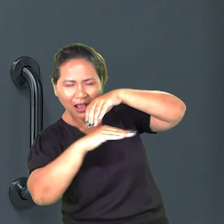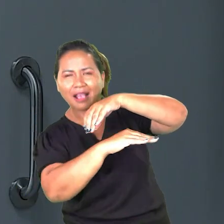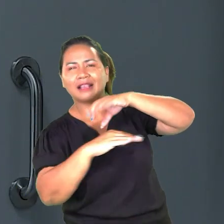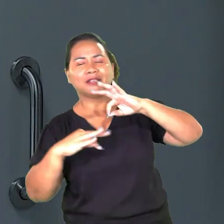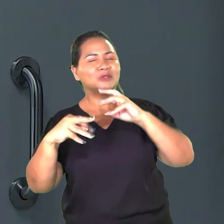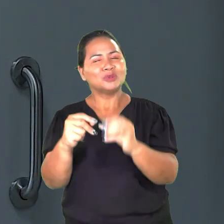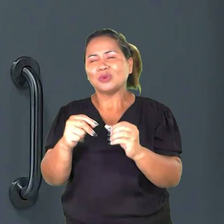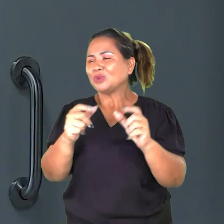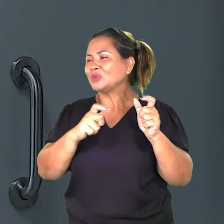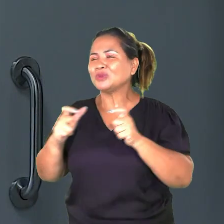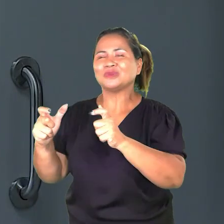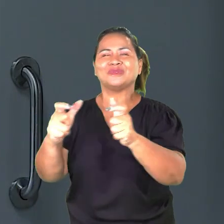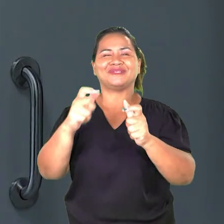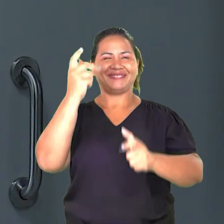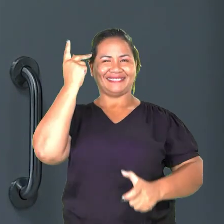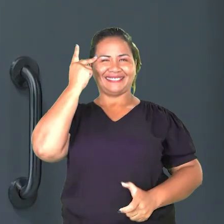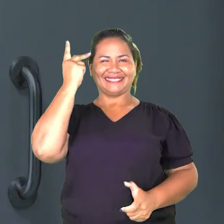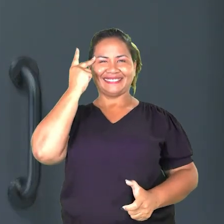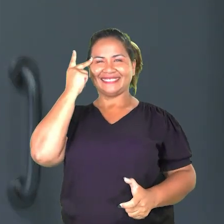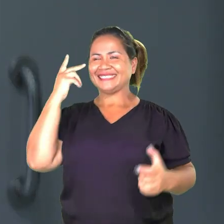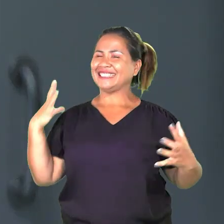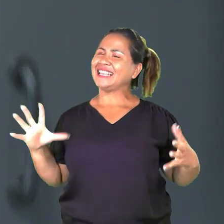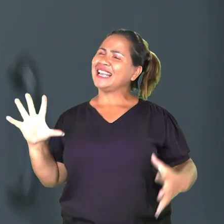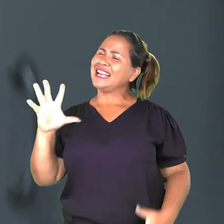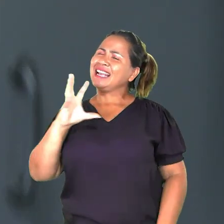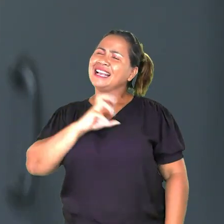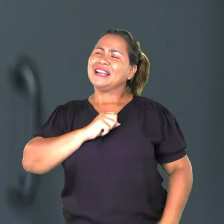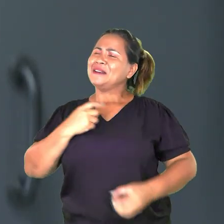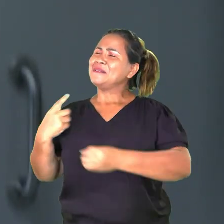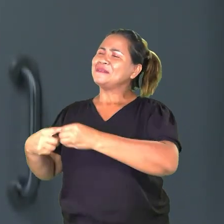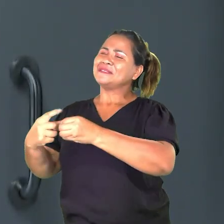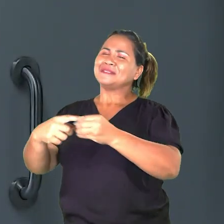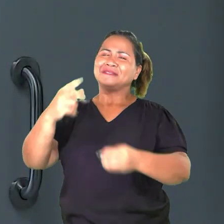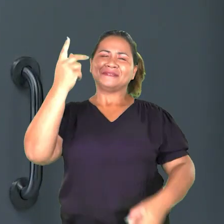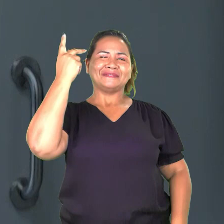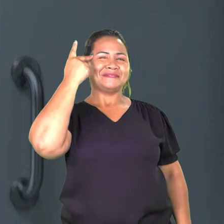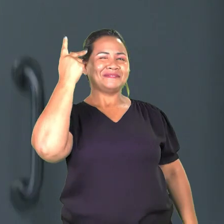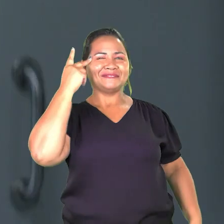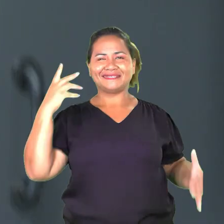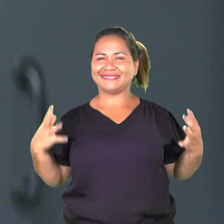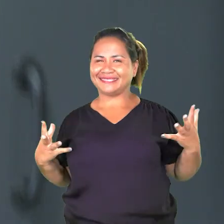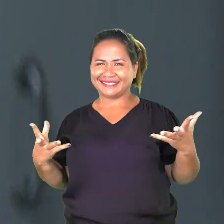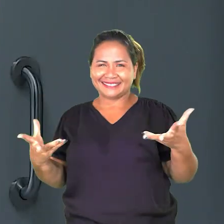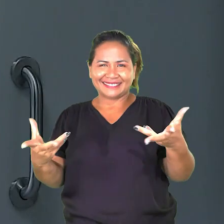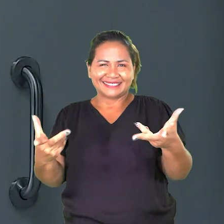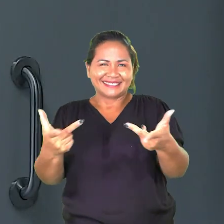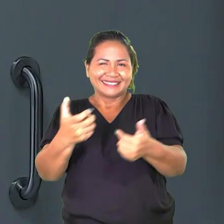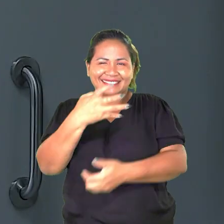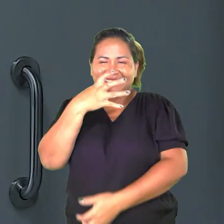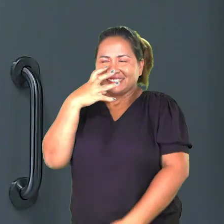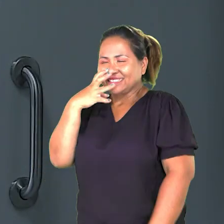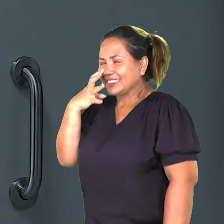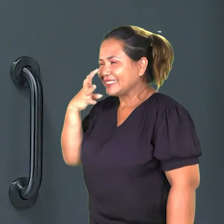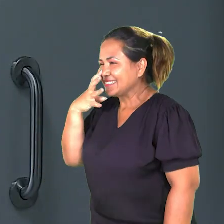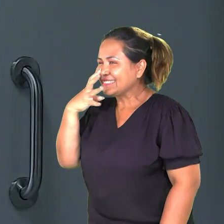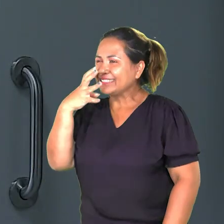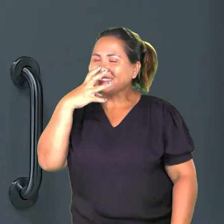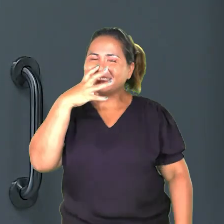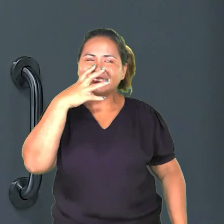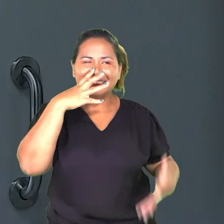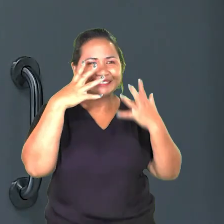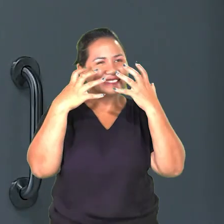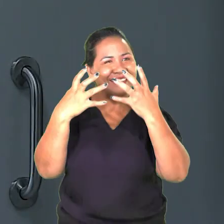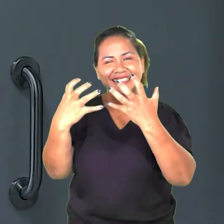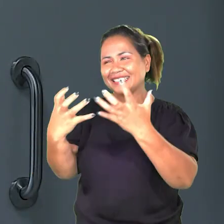do Paraguai, o túnel, Vila Queimada e o ardor de Monte Castelo.